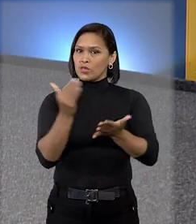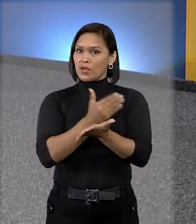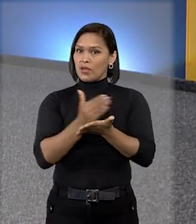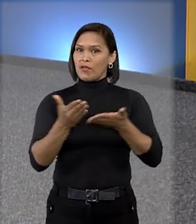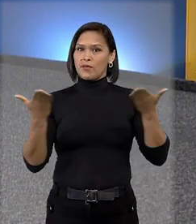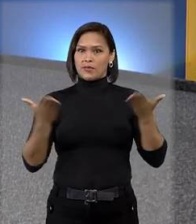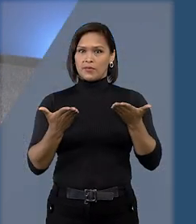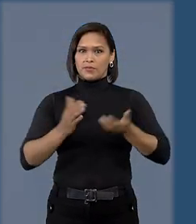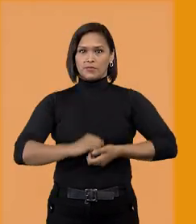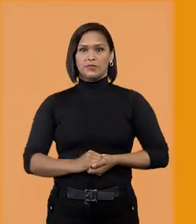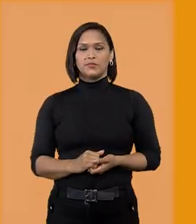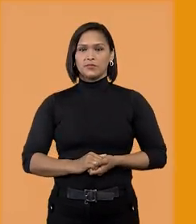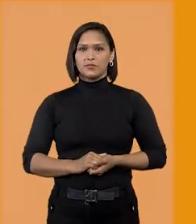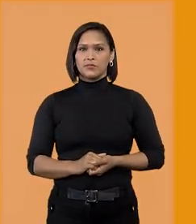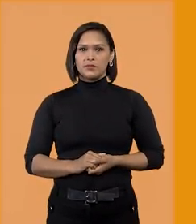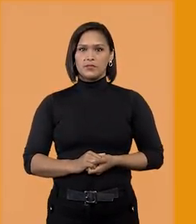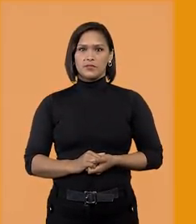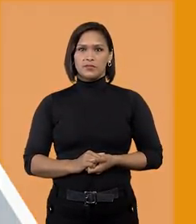começa agora.